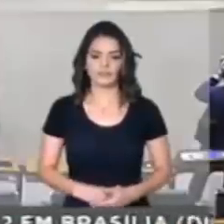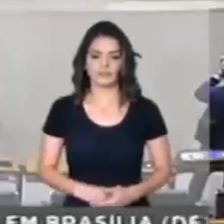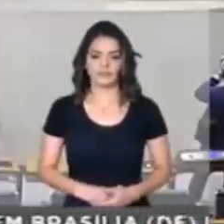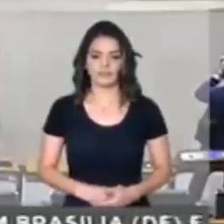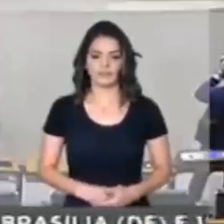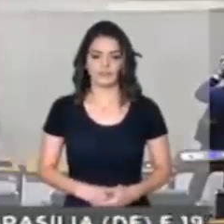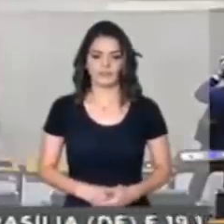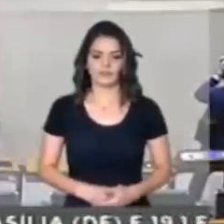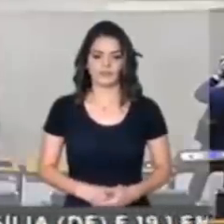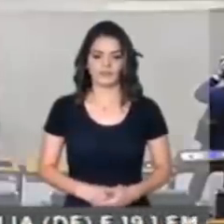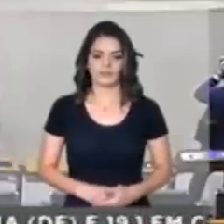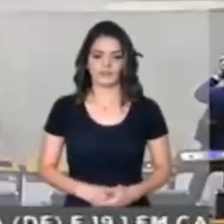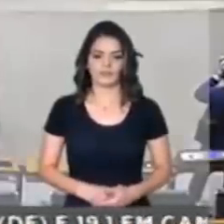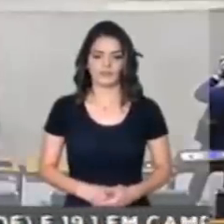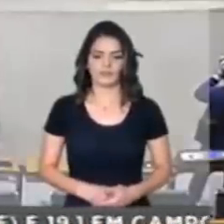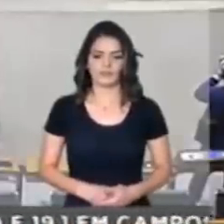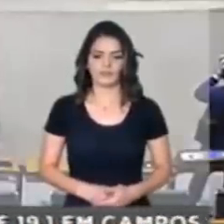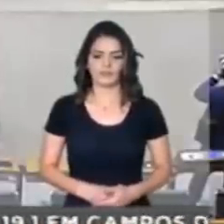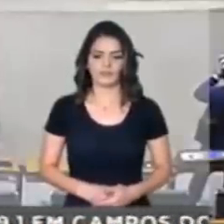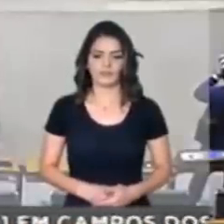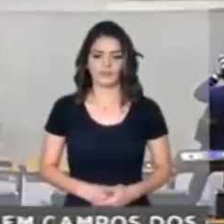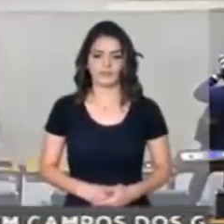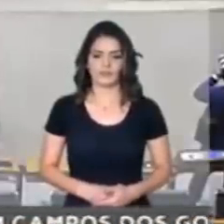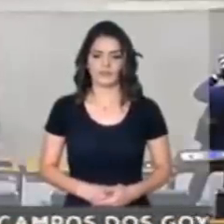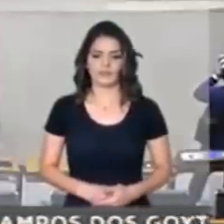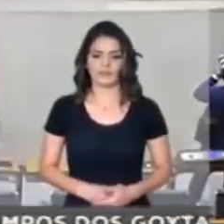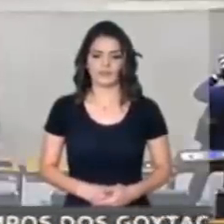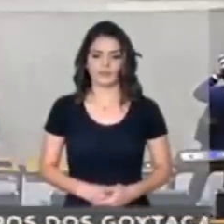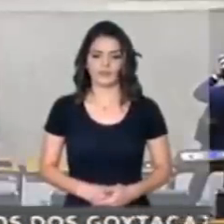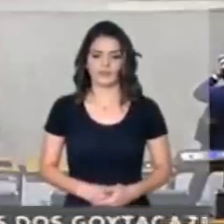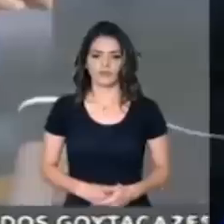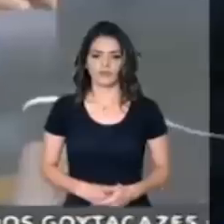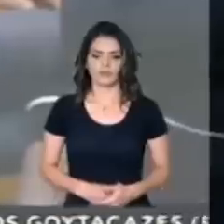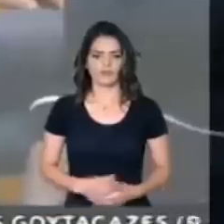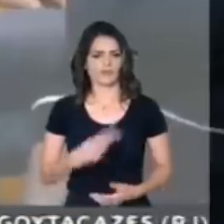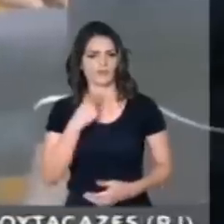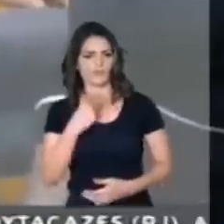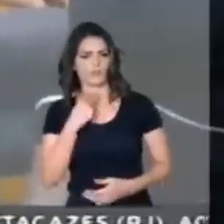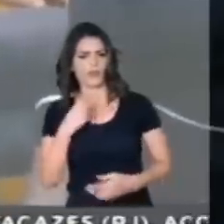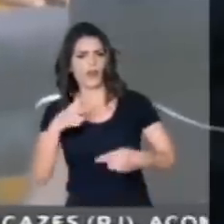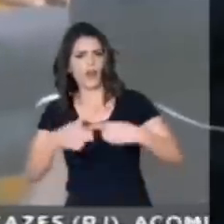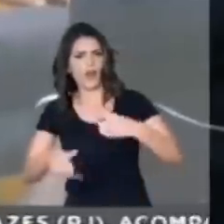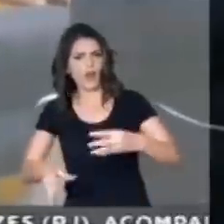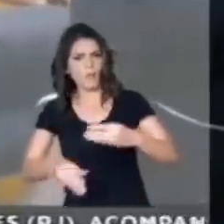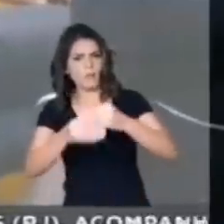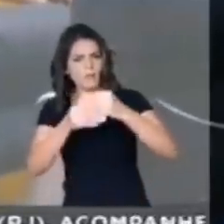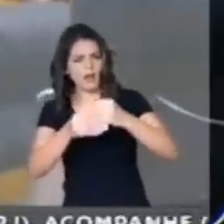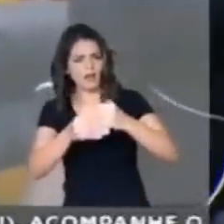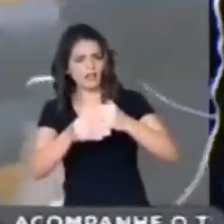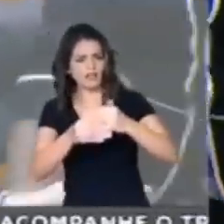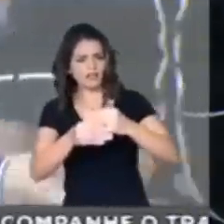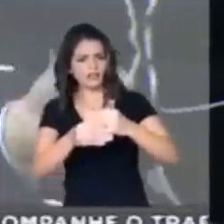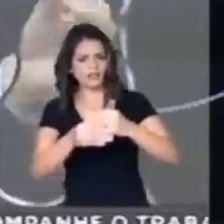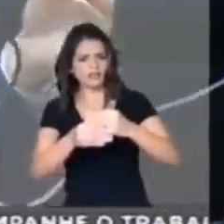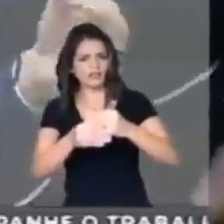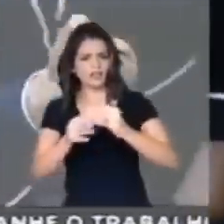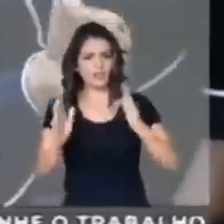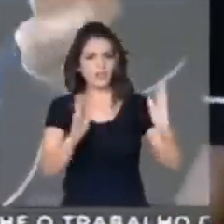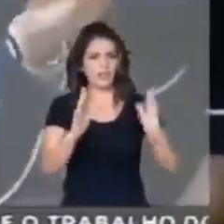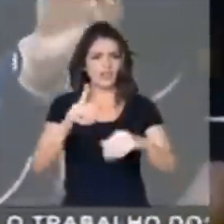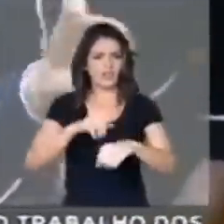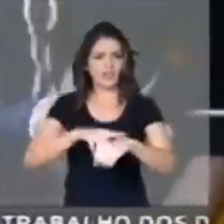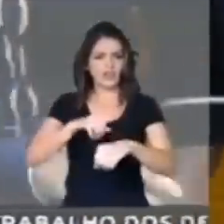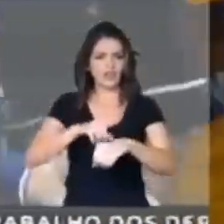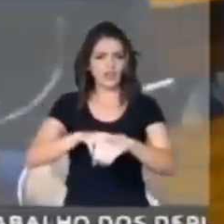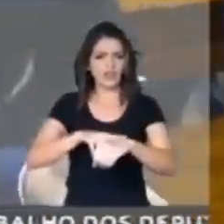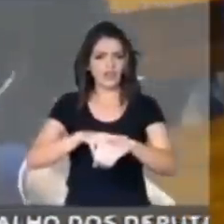Excelência tem que concluir a sua fala. Está no tempo? Deputado. Como é que não tem a parte? Não. Aqui não, não tem a parte. Não a tem. Parte é, a deputado